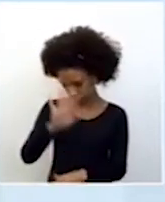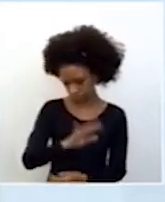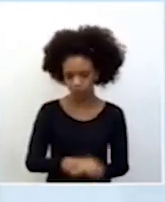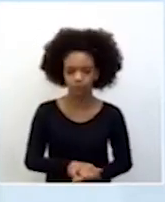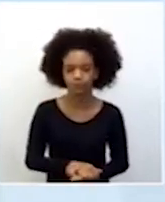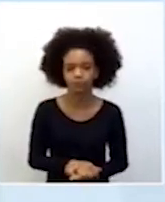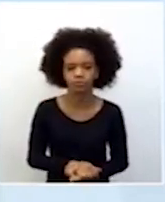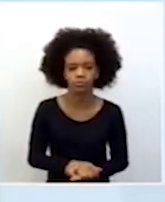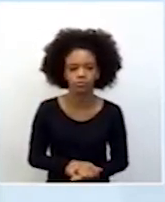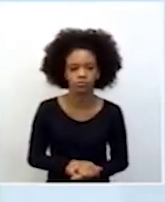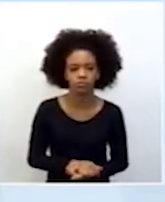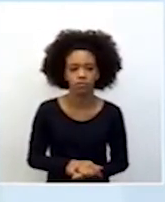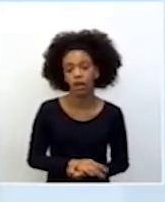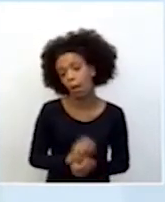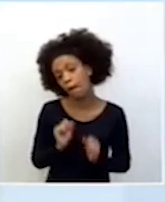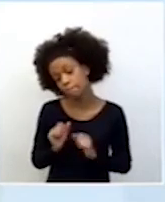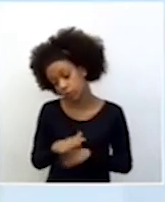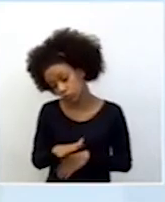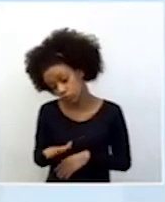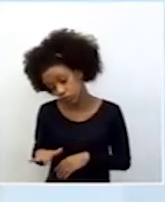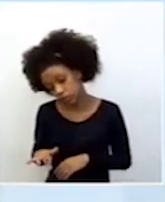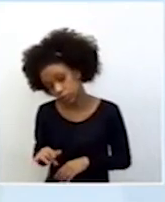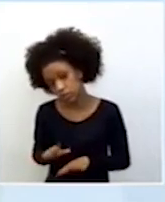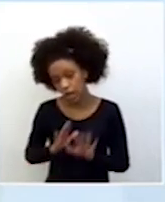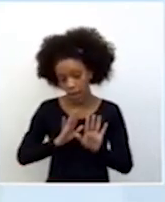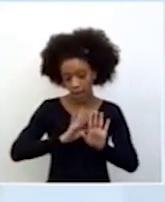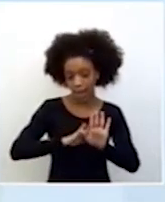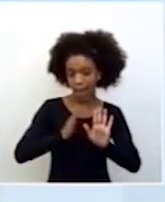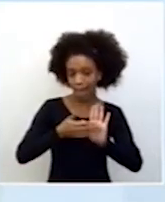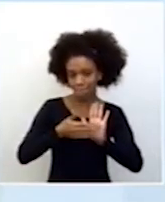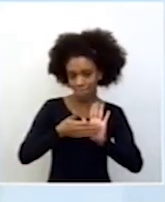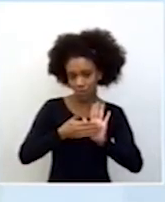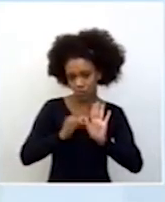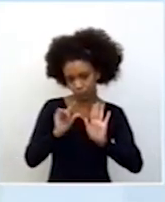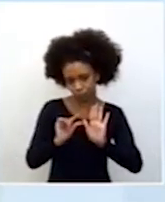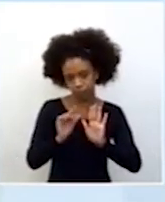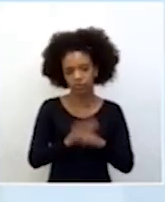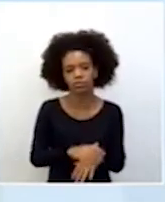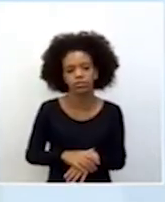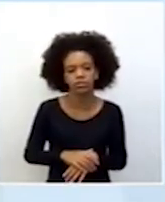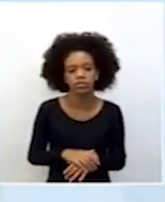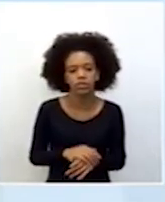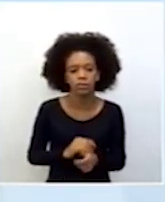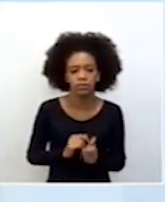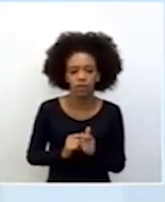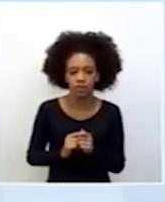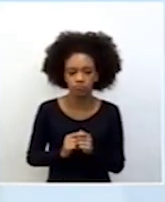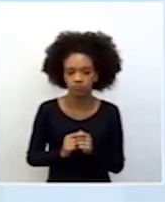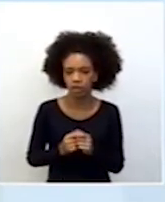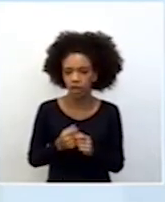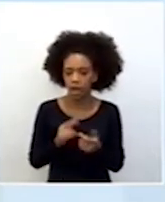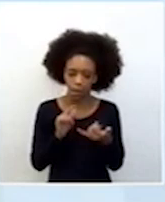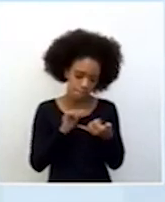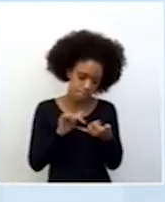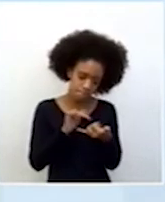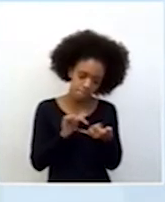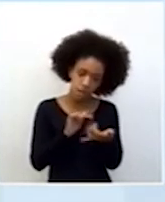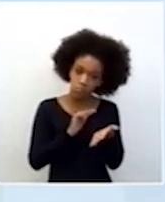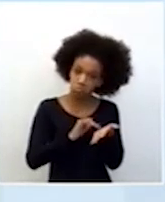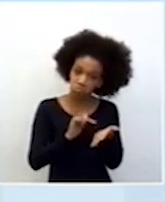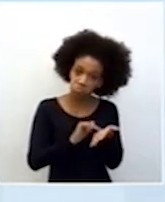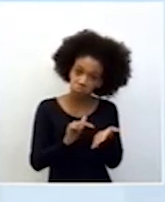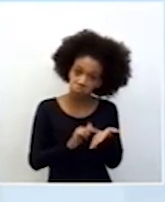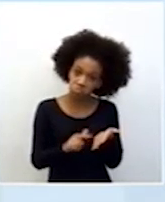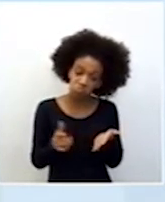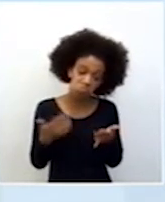Aí uma pessoa, que pode ser uma criança, pois a mãozinha pequena ali, ela está mexendo, pode ser num tablet, num